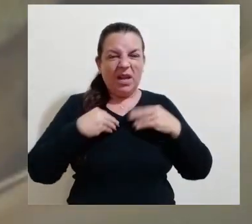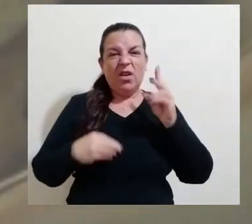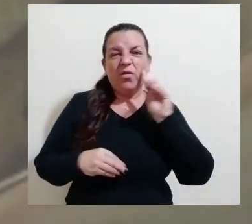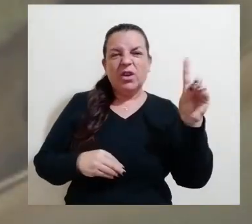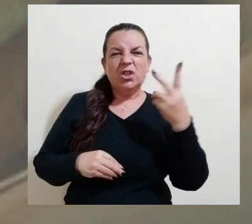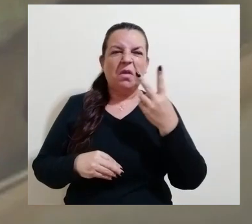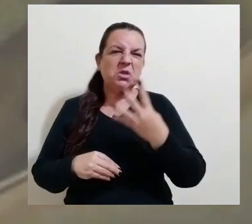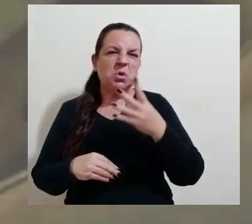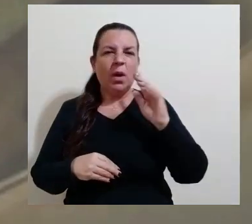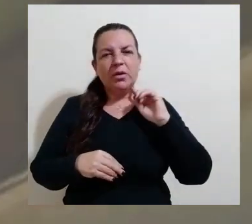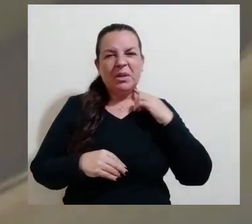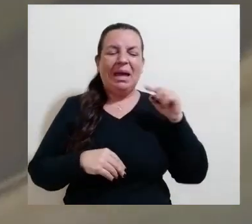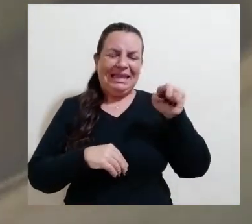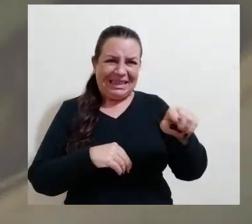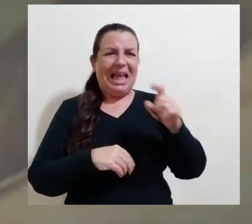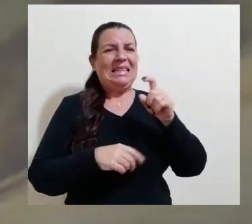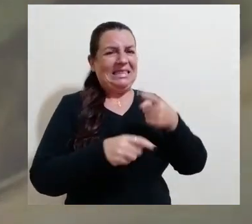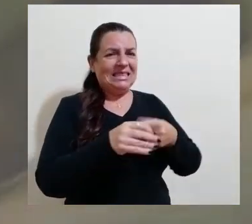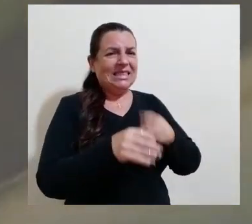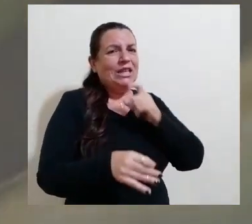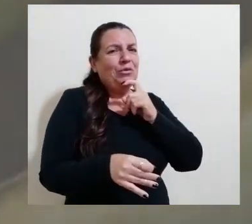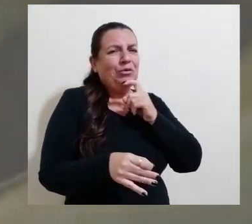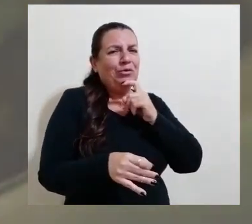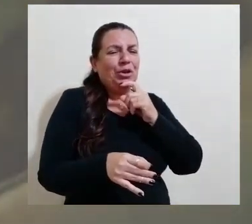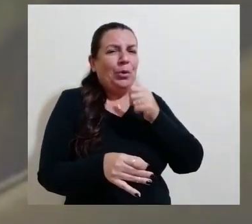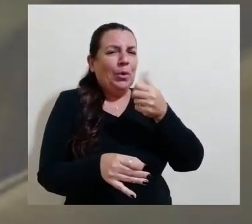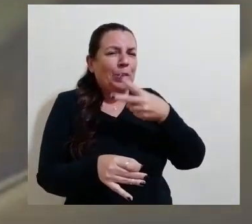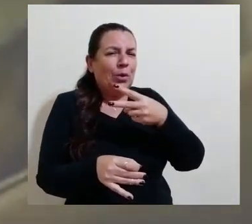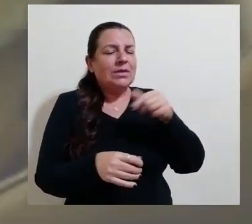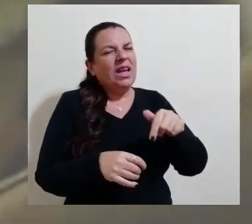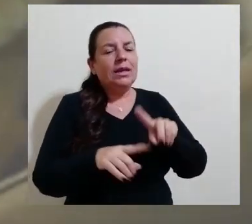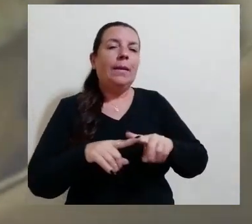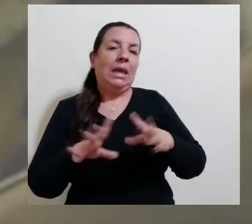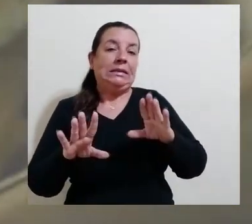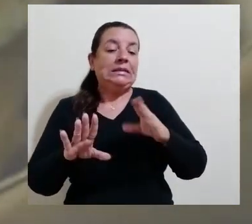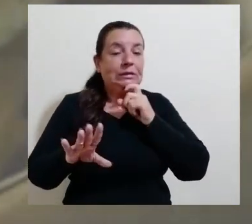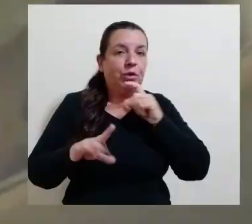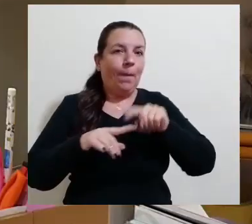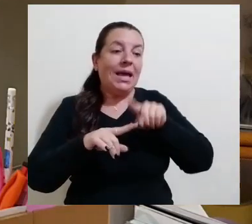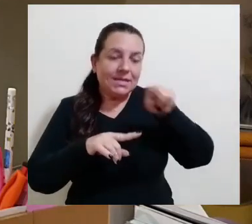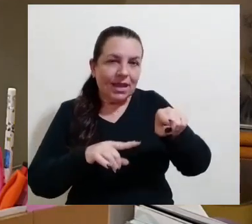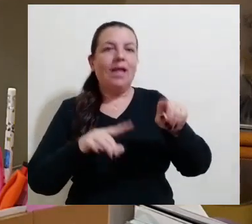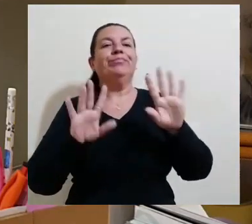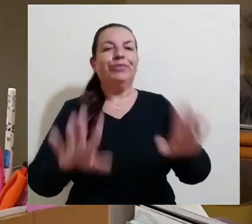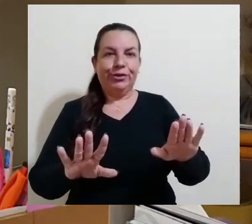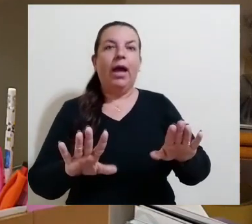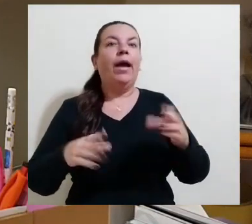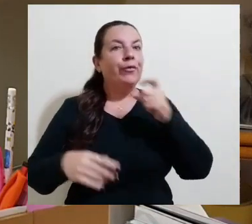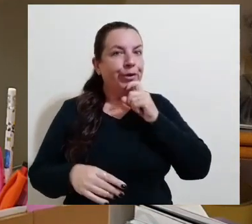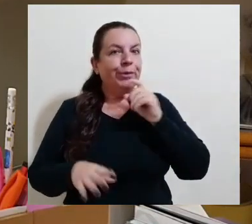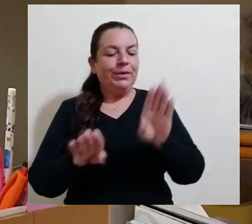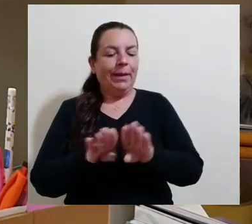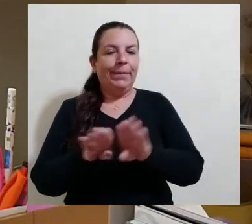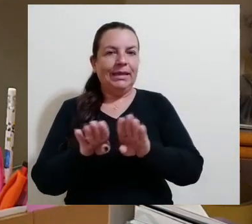no dia 24 de maio quando a cidade de medianeira chegou a registrar doze graus de temperatura em curitiba é mais frio né mas press e já